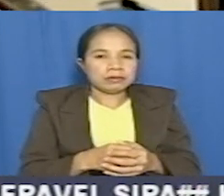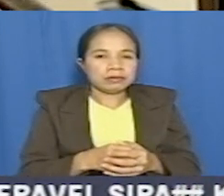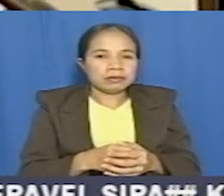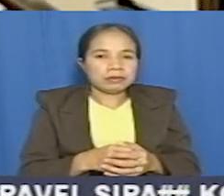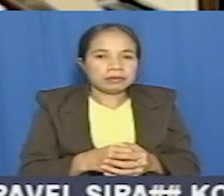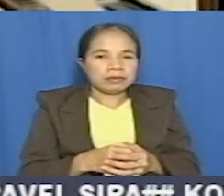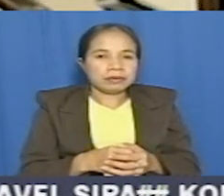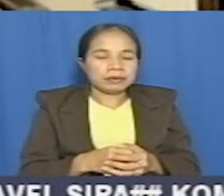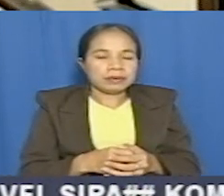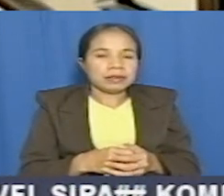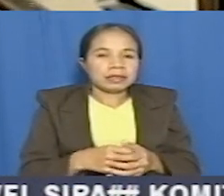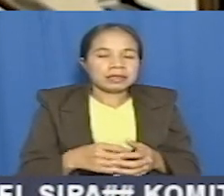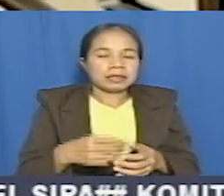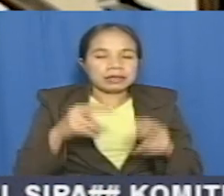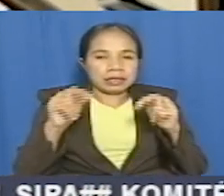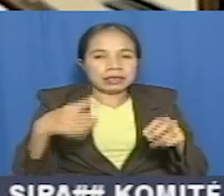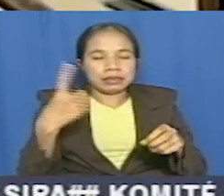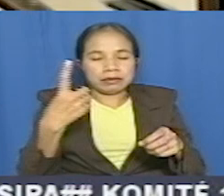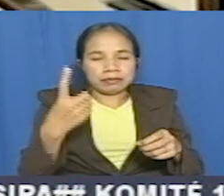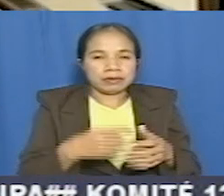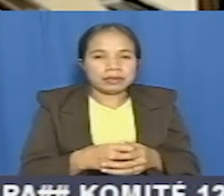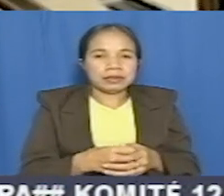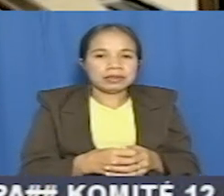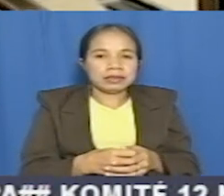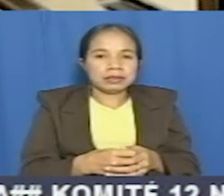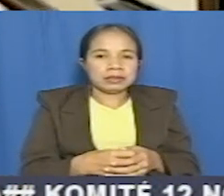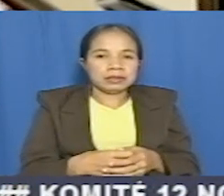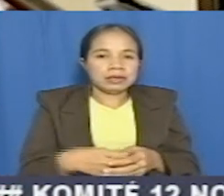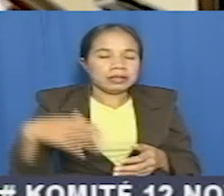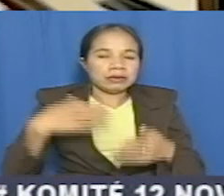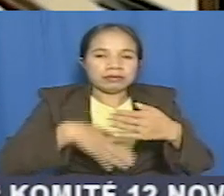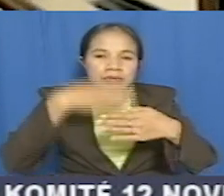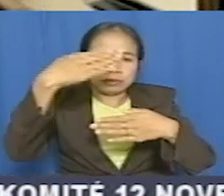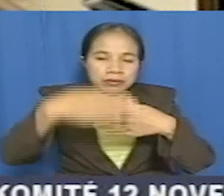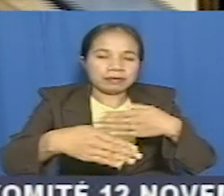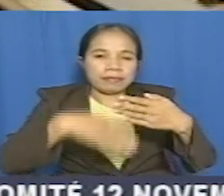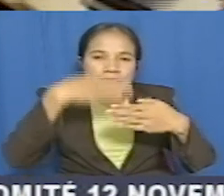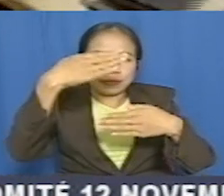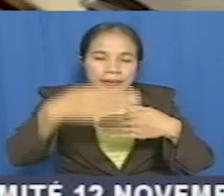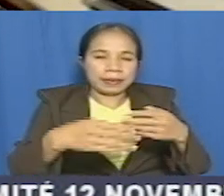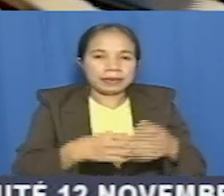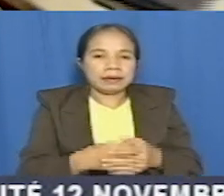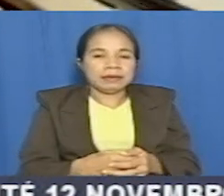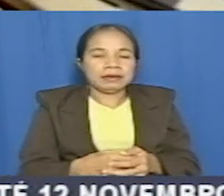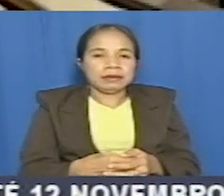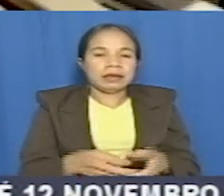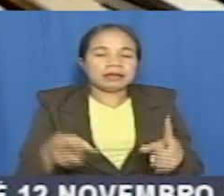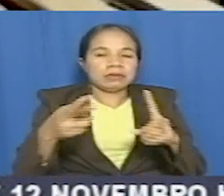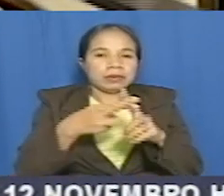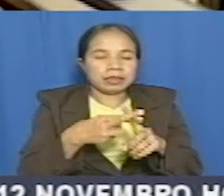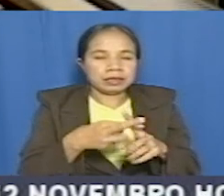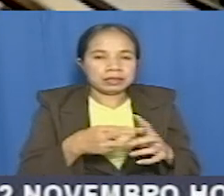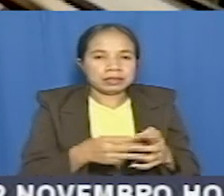origem usifatene tem que manter para depois geração mais né ba 12 no ba Santa Cruz né até né ou Santa Cruz